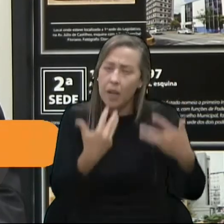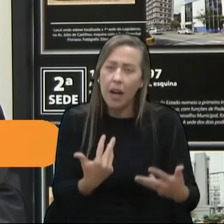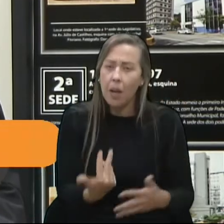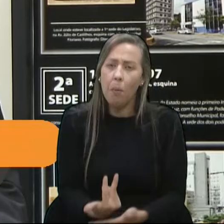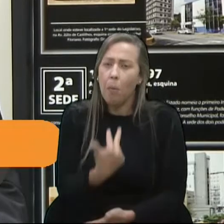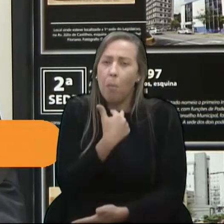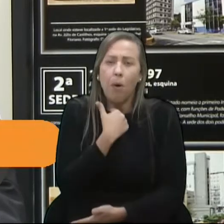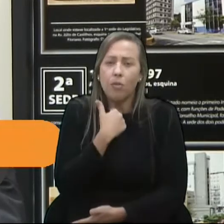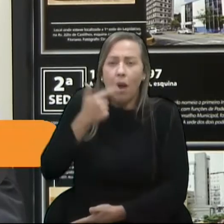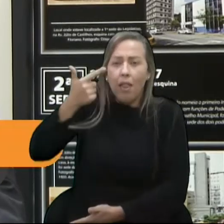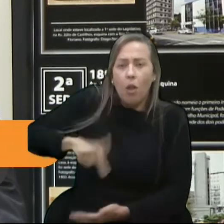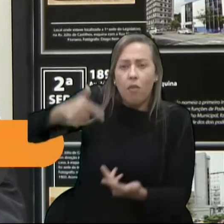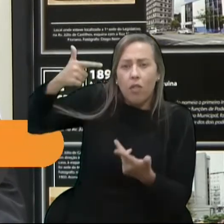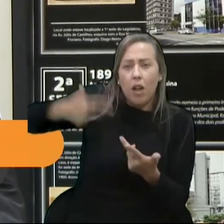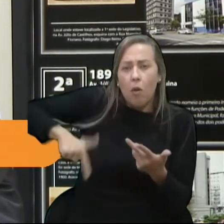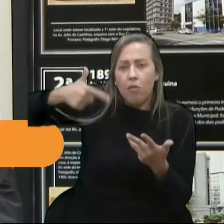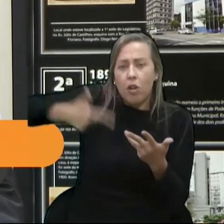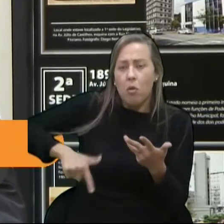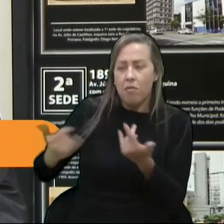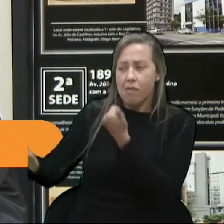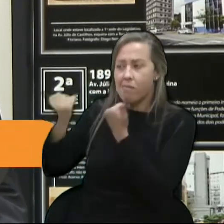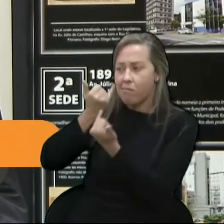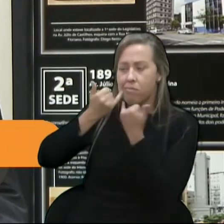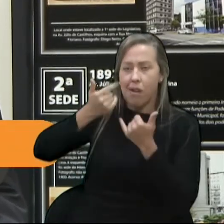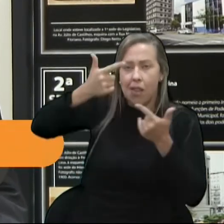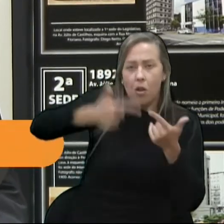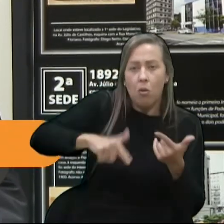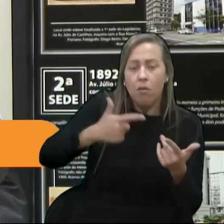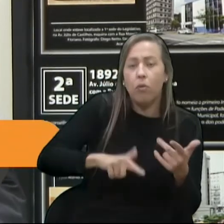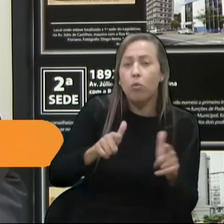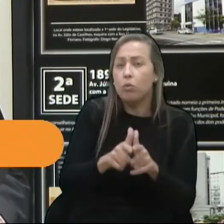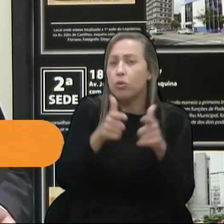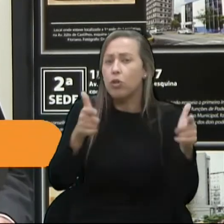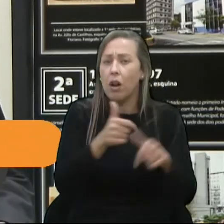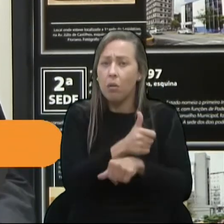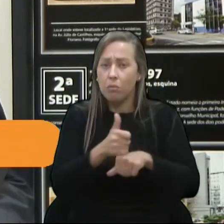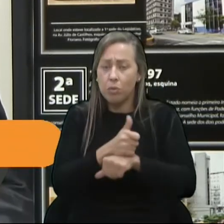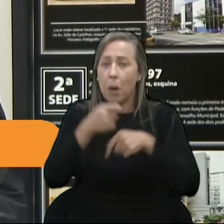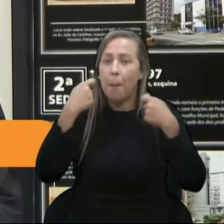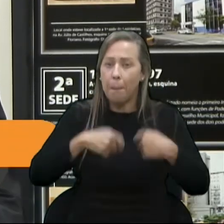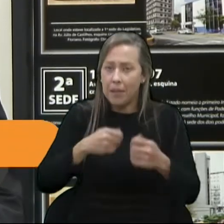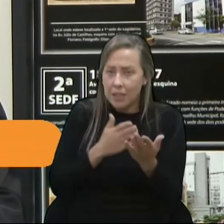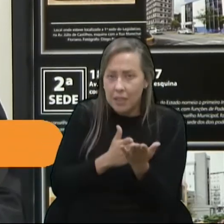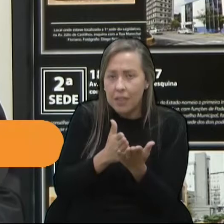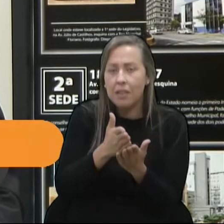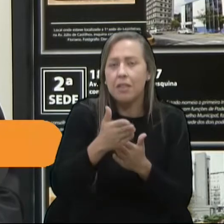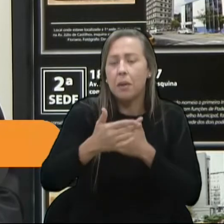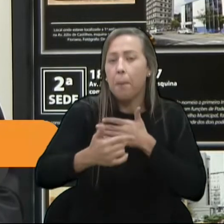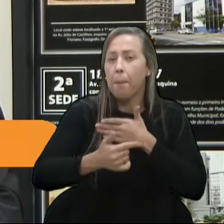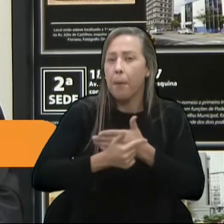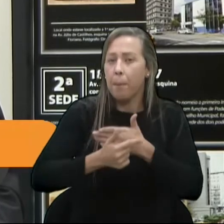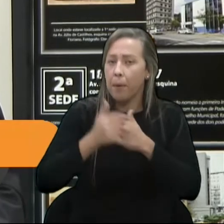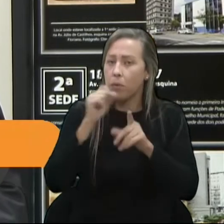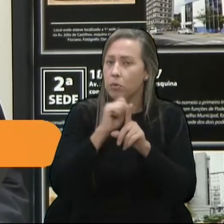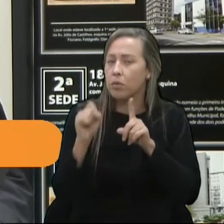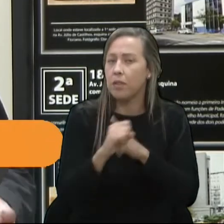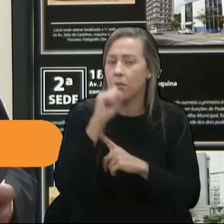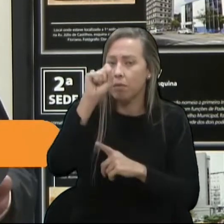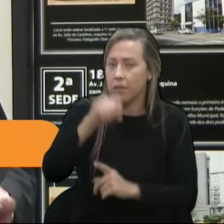só reproduzir o que as fontes falam. O jornalista precisa cumprir a sua função social, digamos